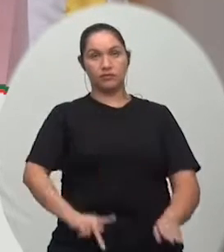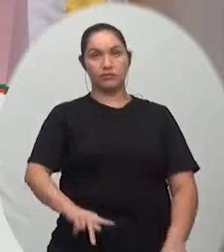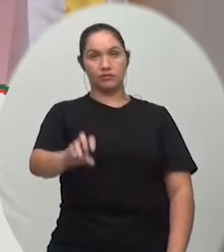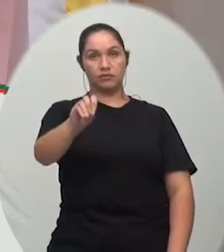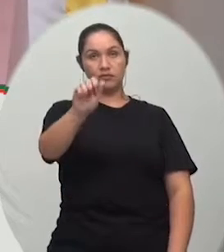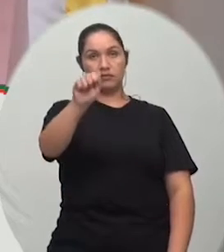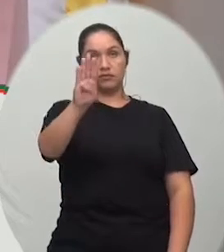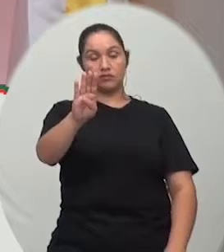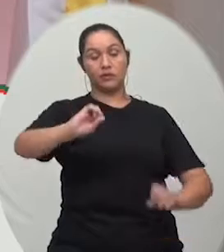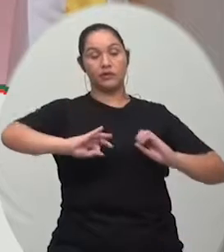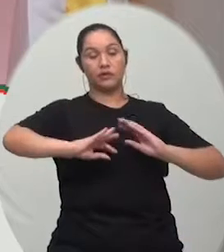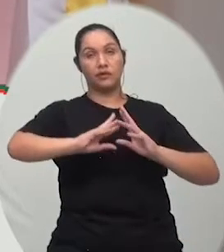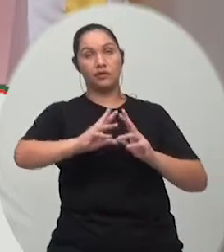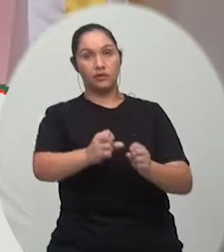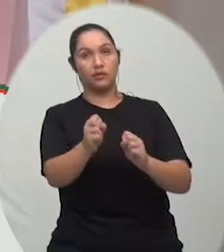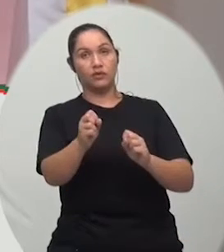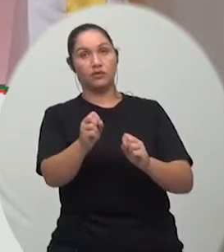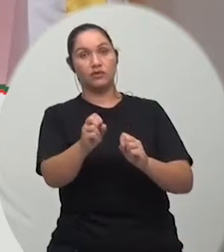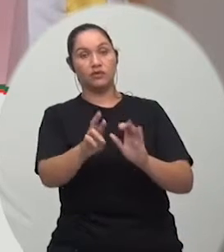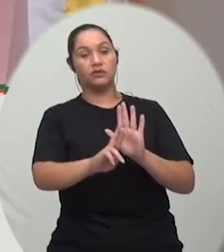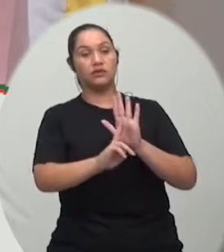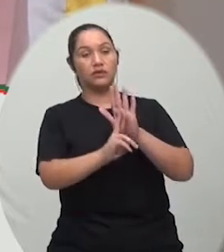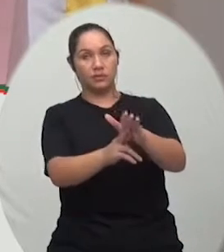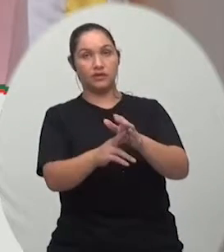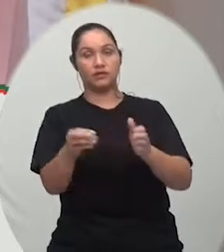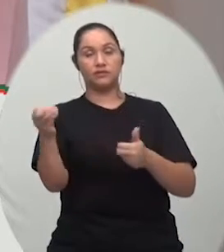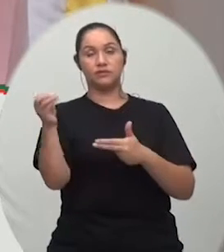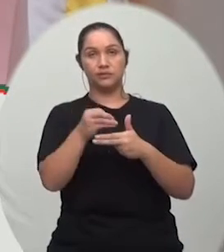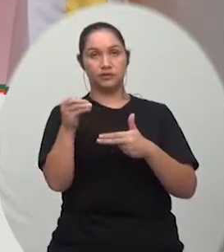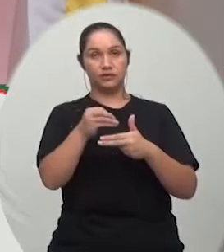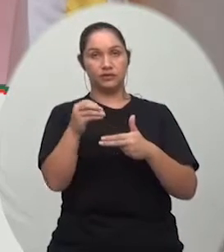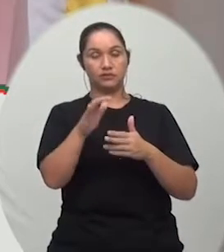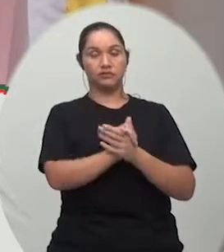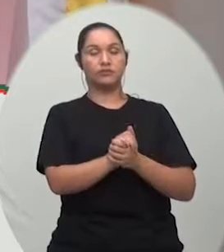aos representantes da Universidade Unesc, que estão aqui também,